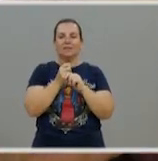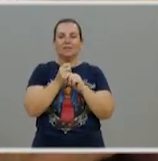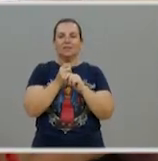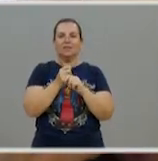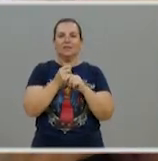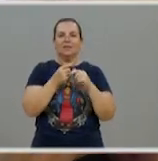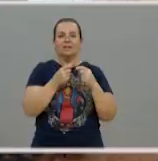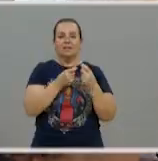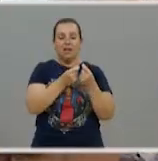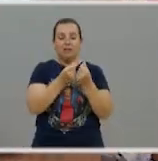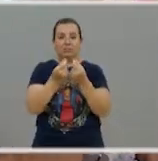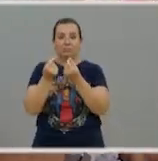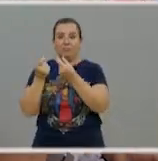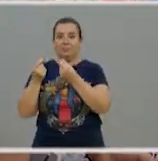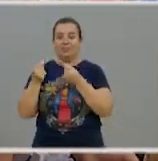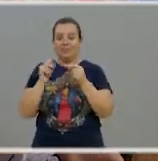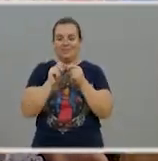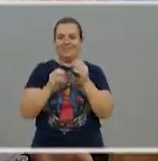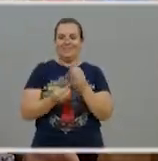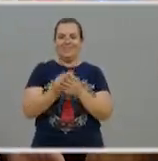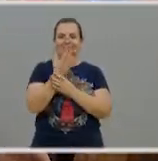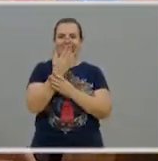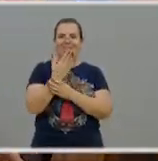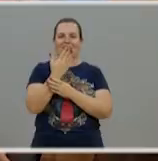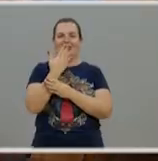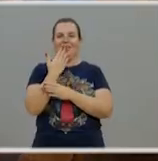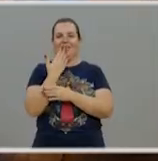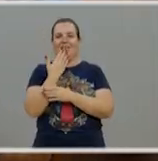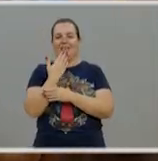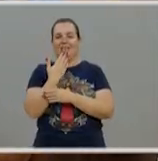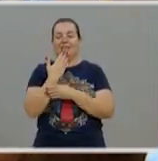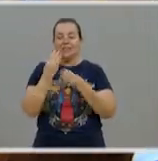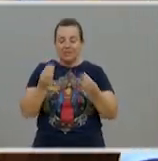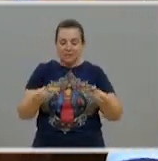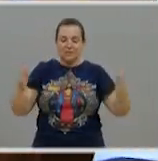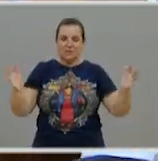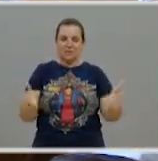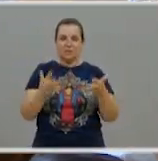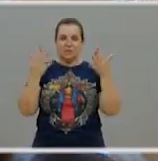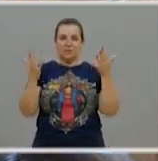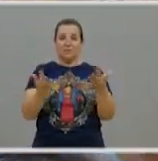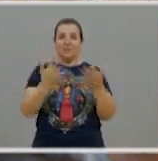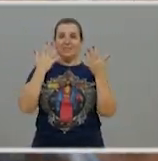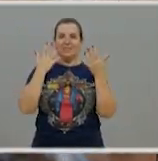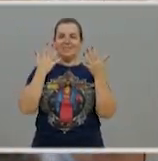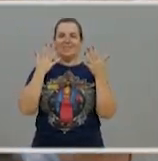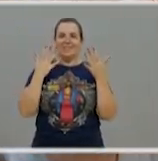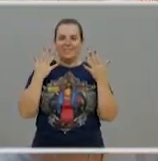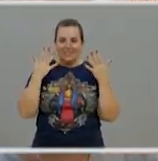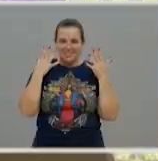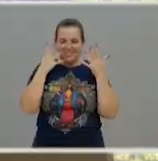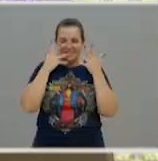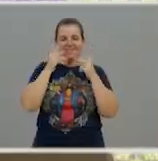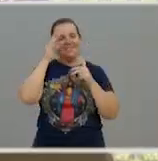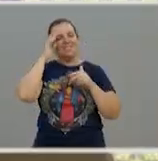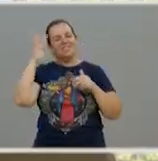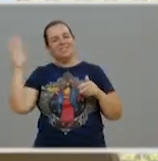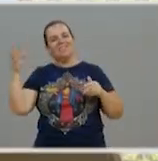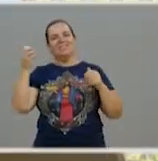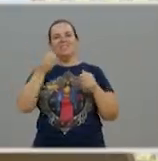riqueza da criação, alimentando o sonho do novo céu e da nova terra